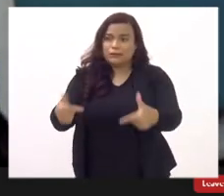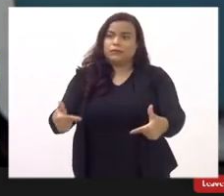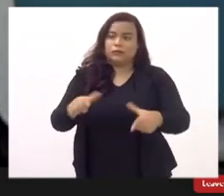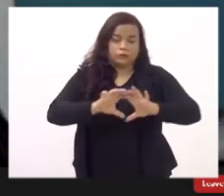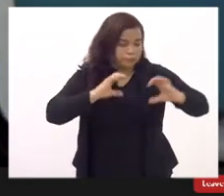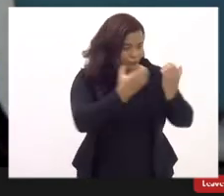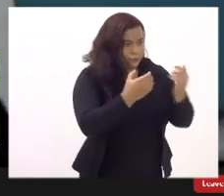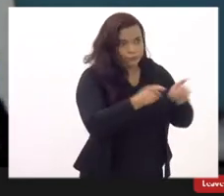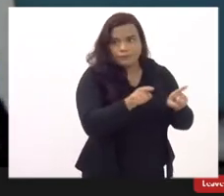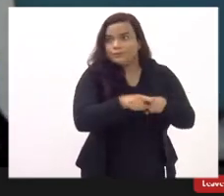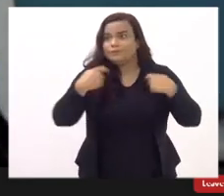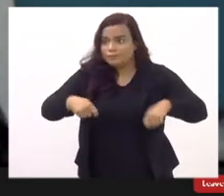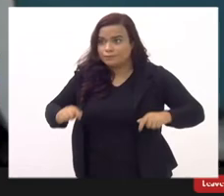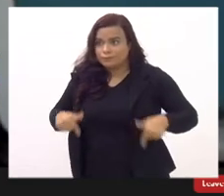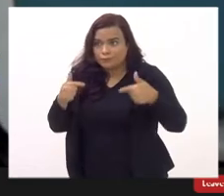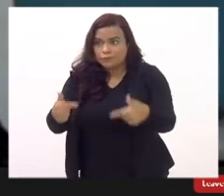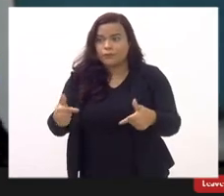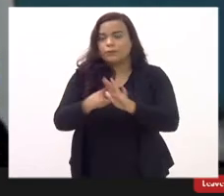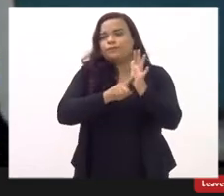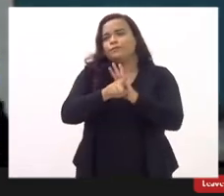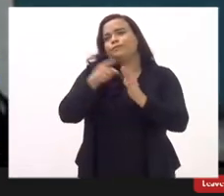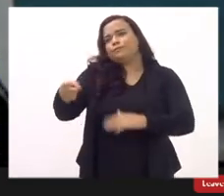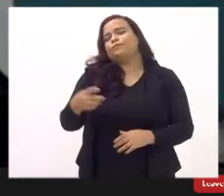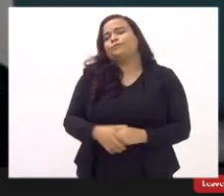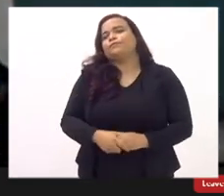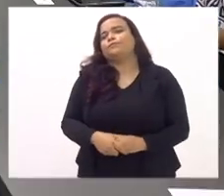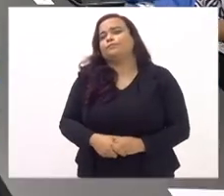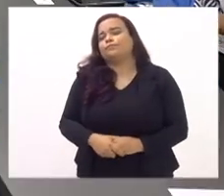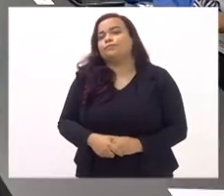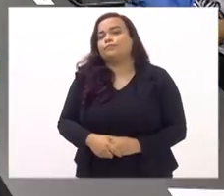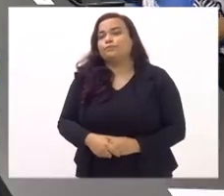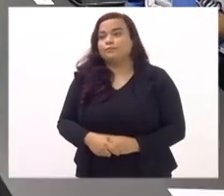comunidade precisa dessa presteza.